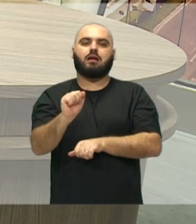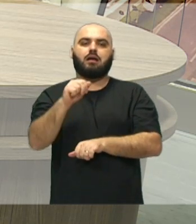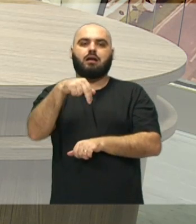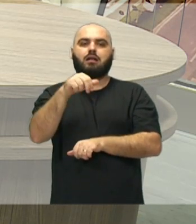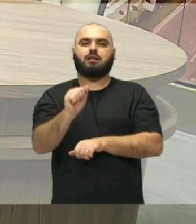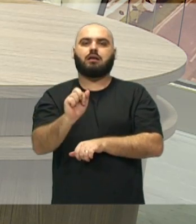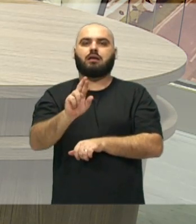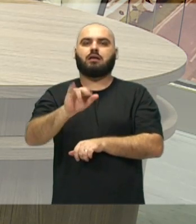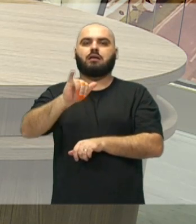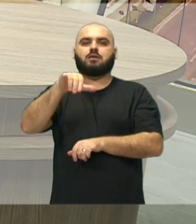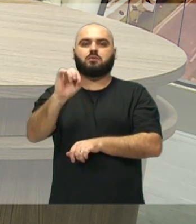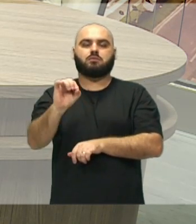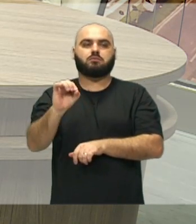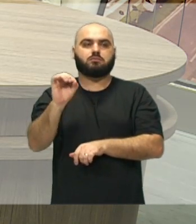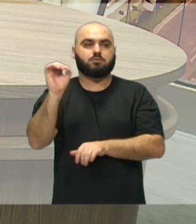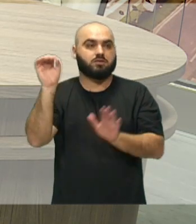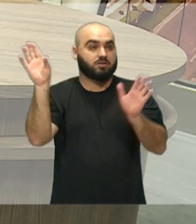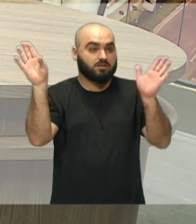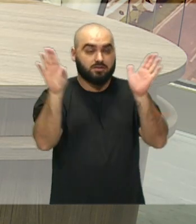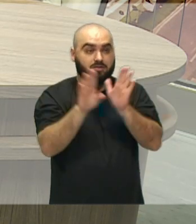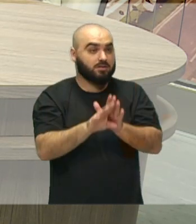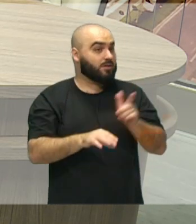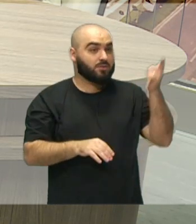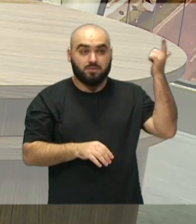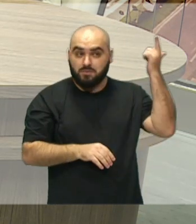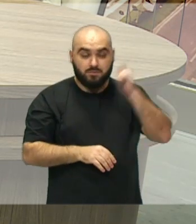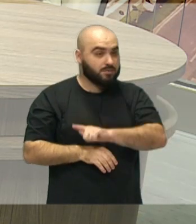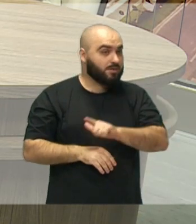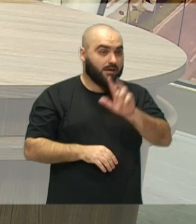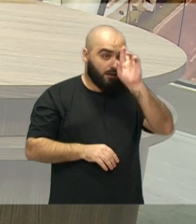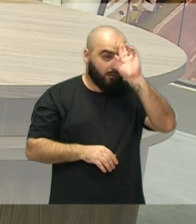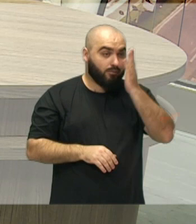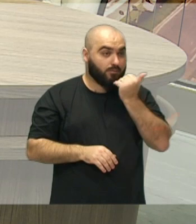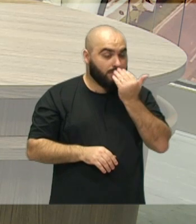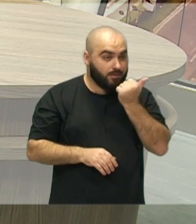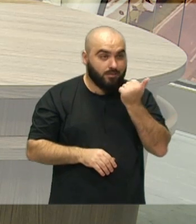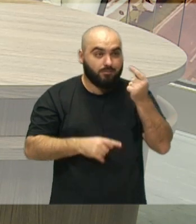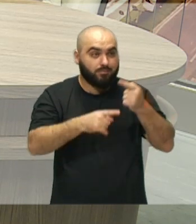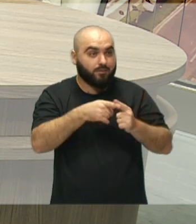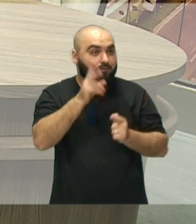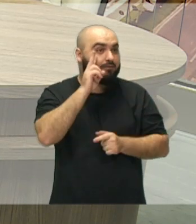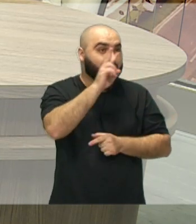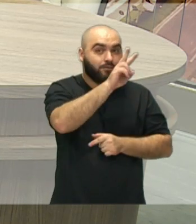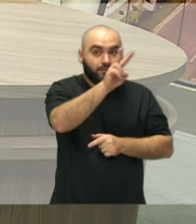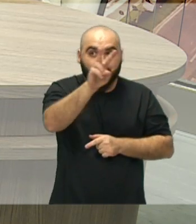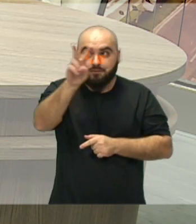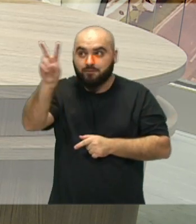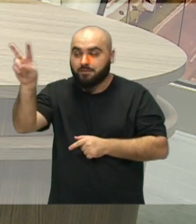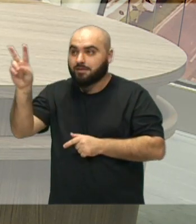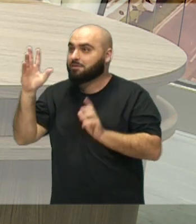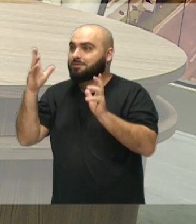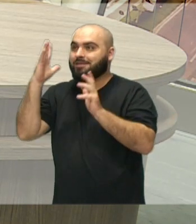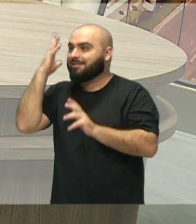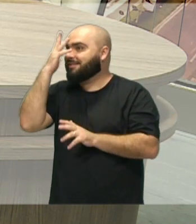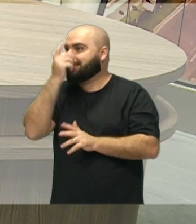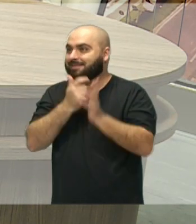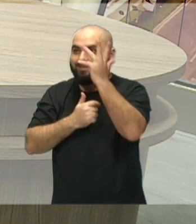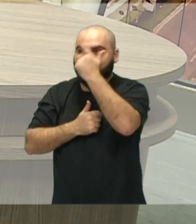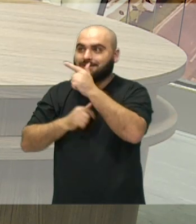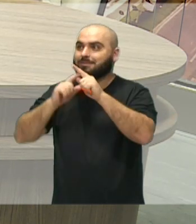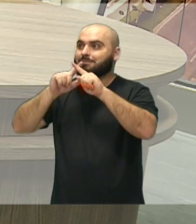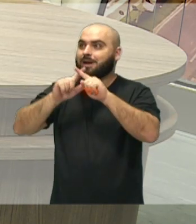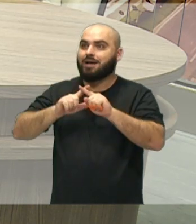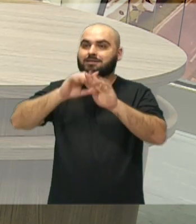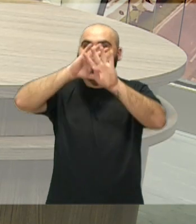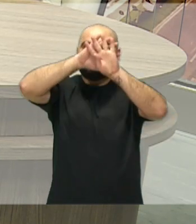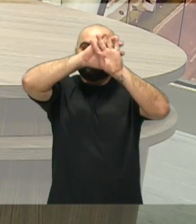Eu cheguei lá, eu não conseguia almoçar só de ver todos aqueles bichinhos lindos engaiolados ali, quer dizer, para